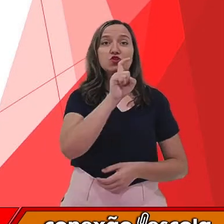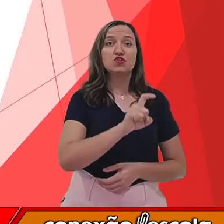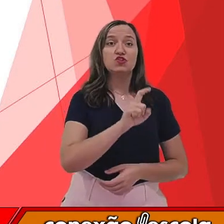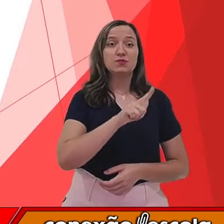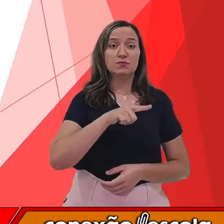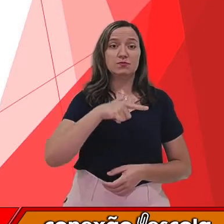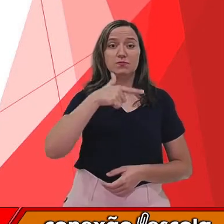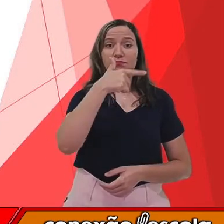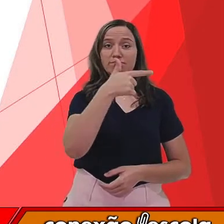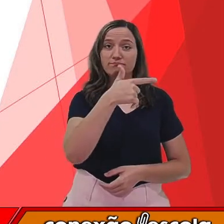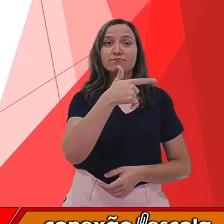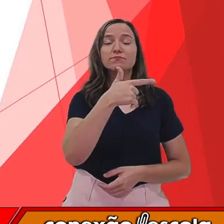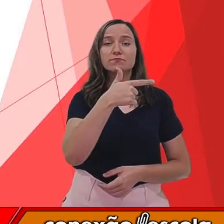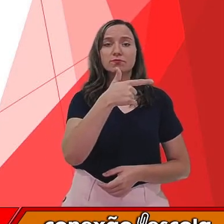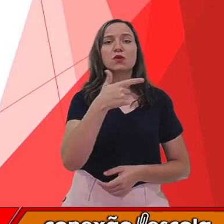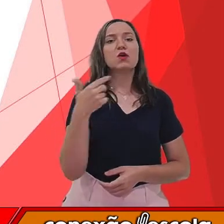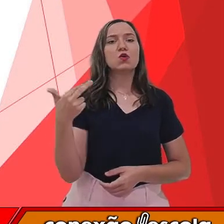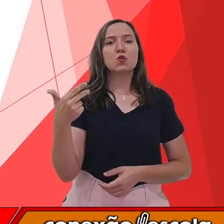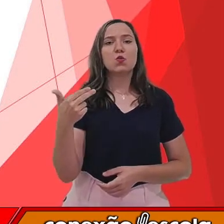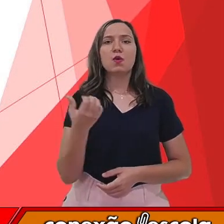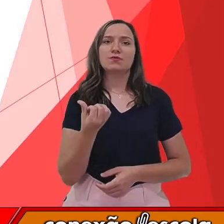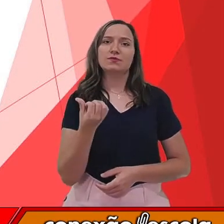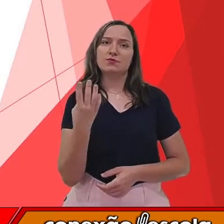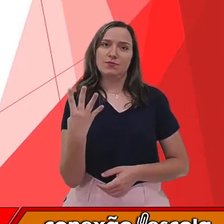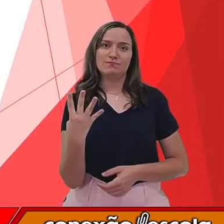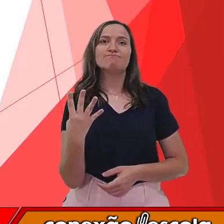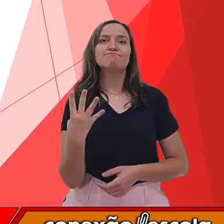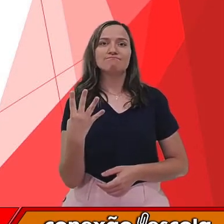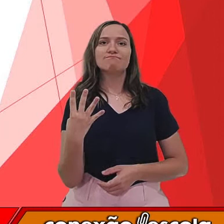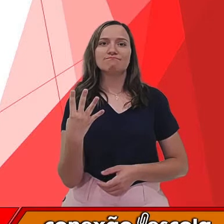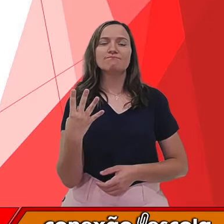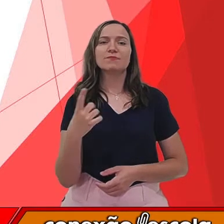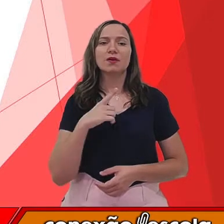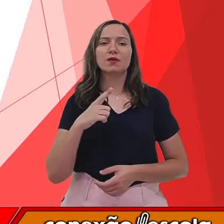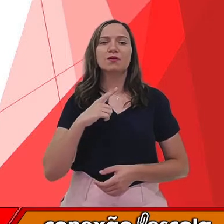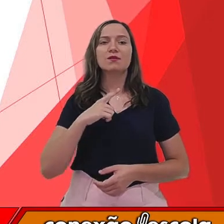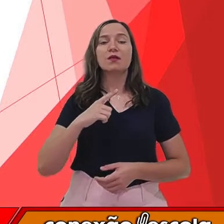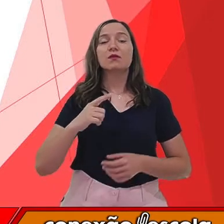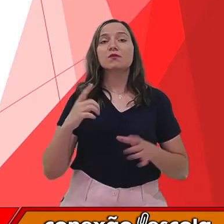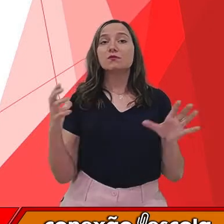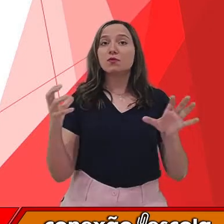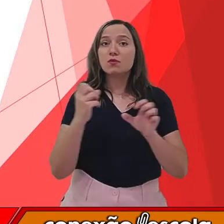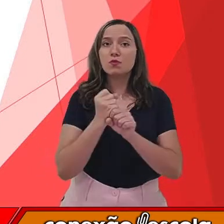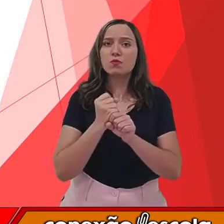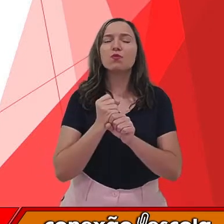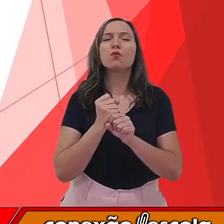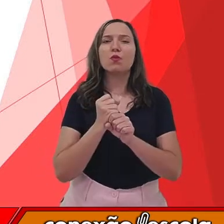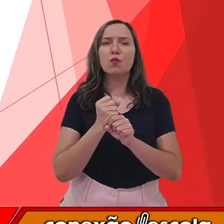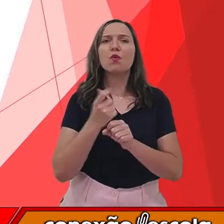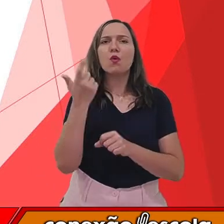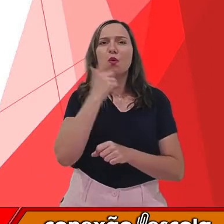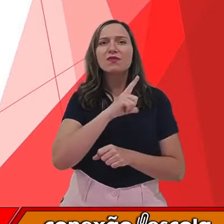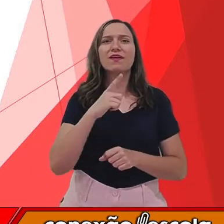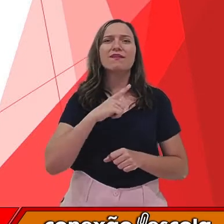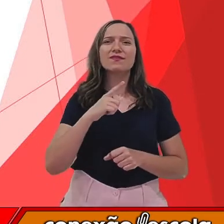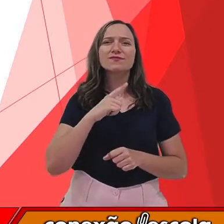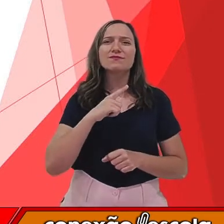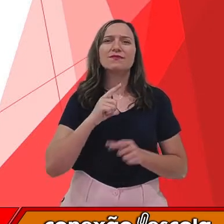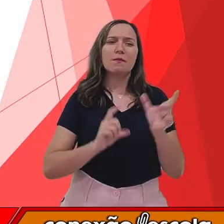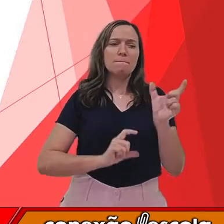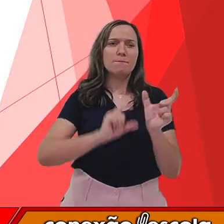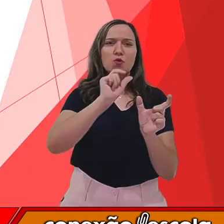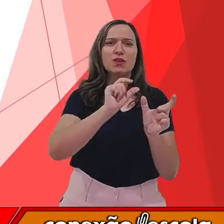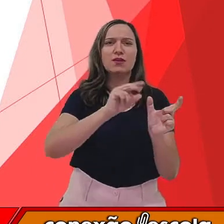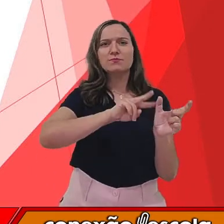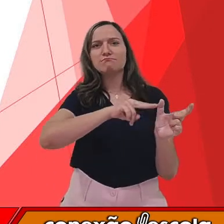x ao quadrado = 64 fazendo a operação inversa eu tenho uma potência mando para o outro lado da igualdade